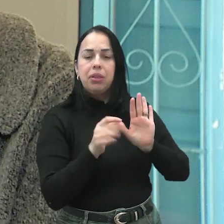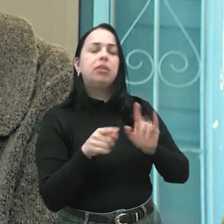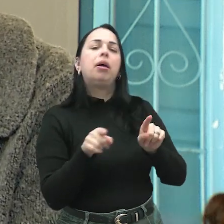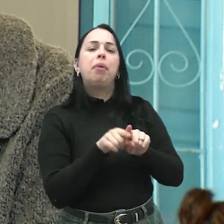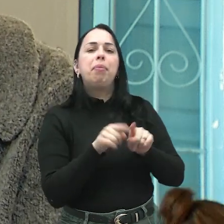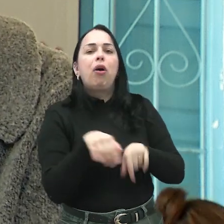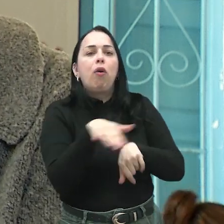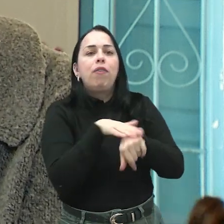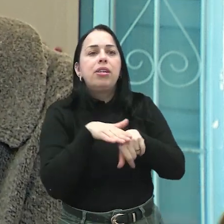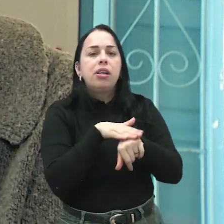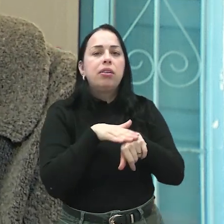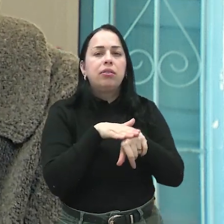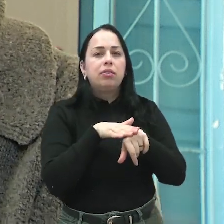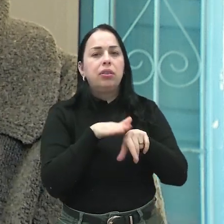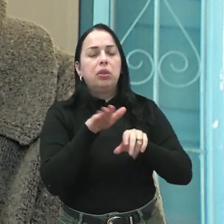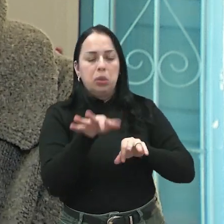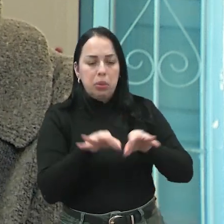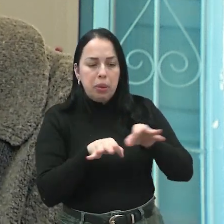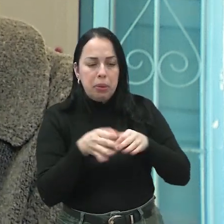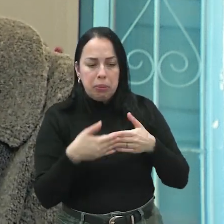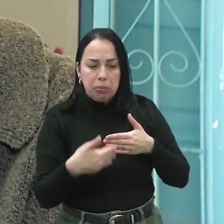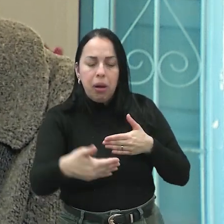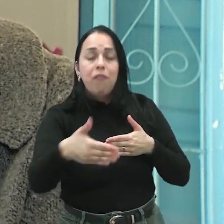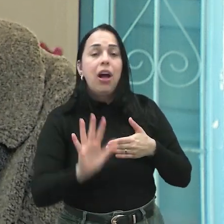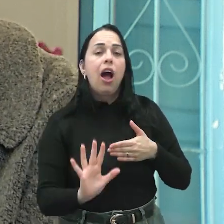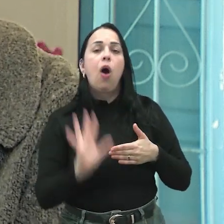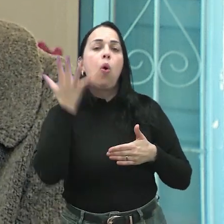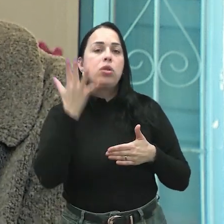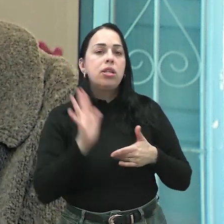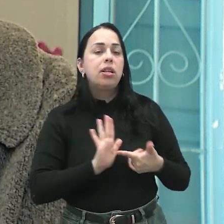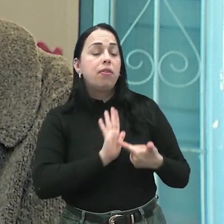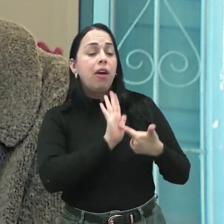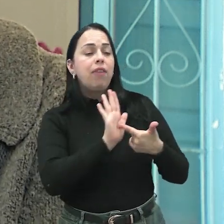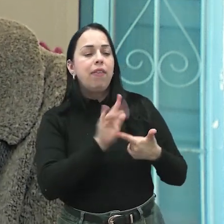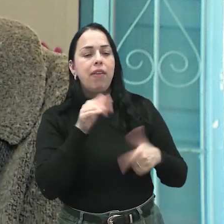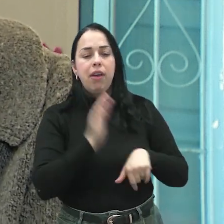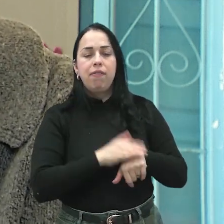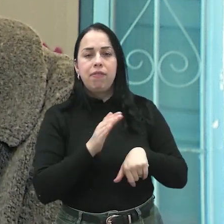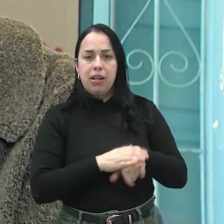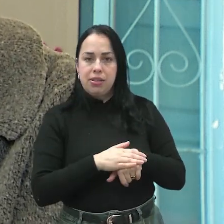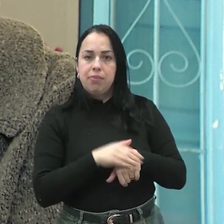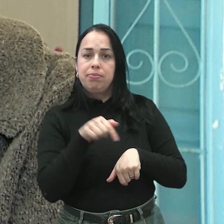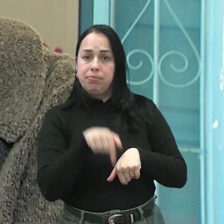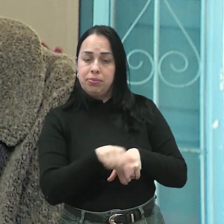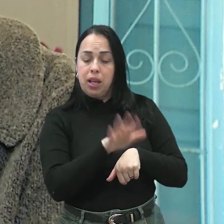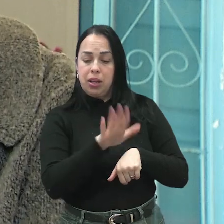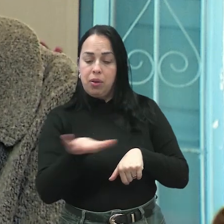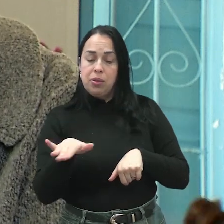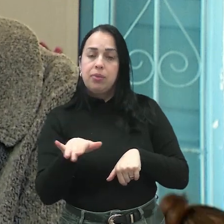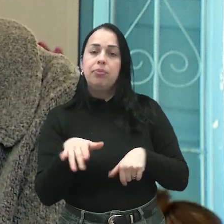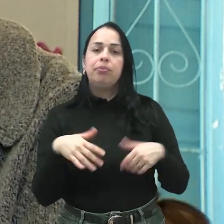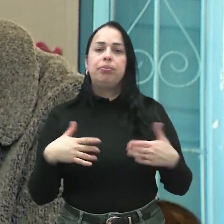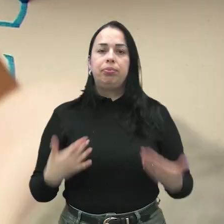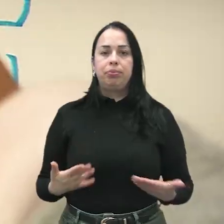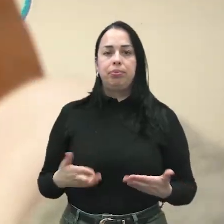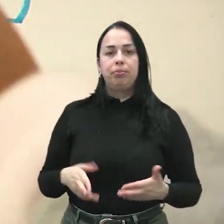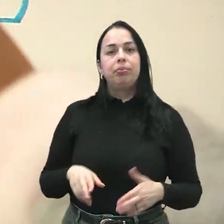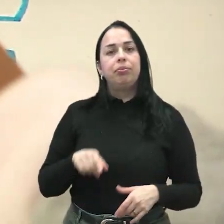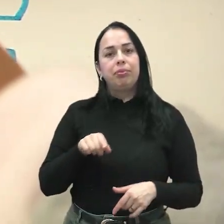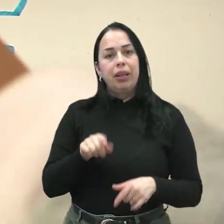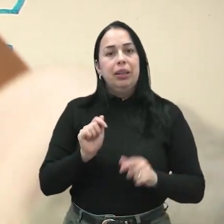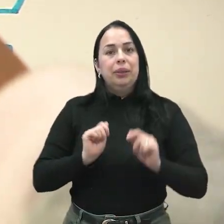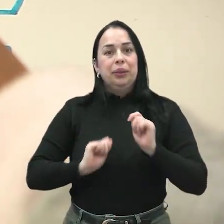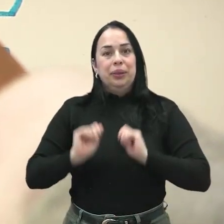para discutirmos sobre o planejamento, né? O que será apresentado ao longo desse semestre com as crianças. E